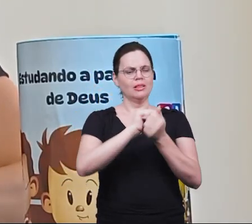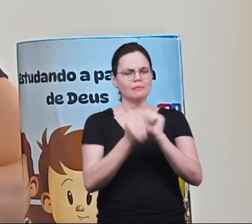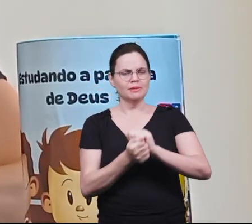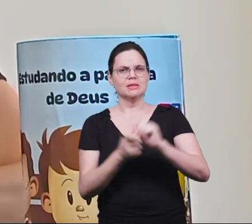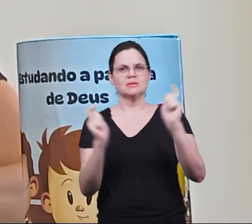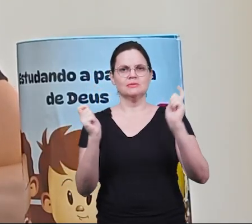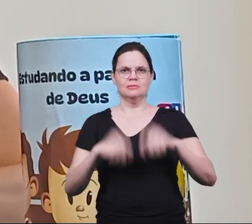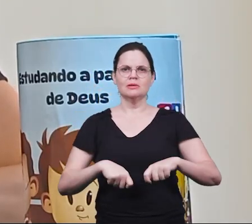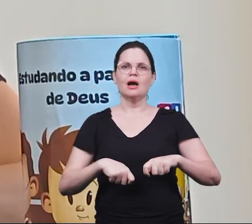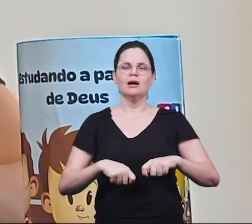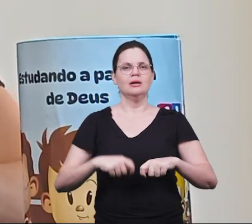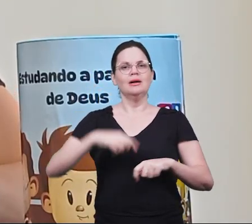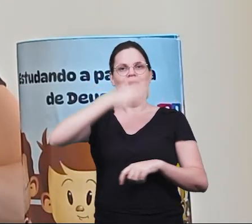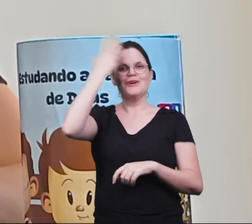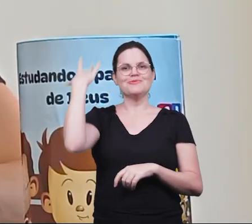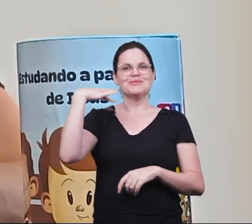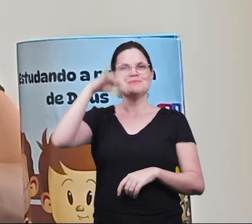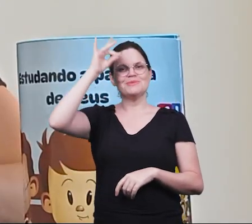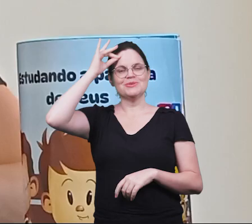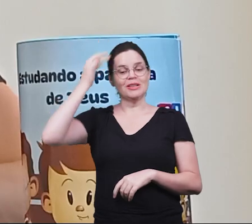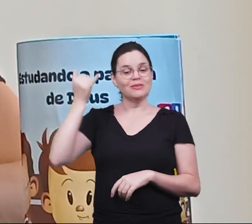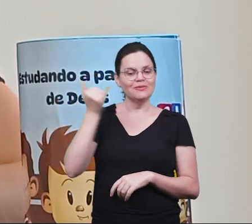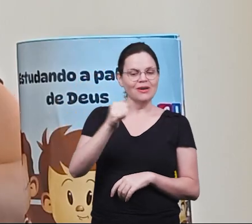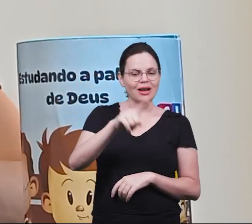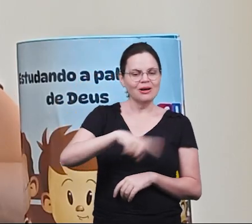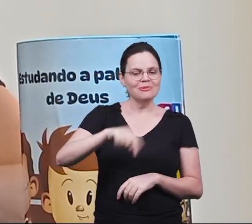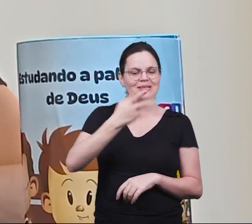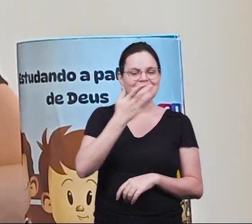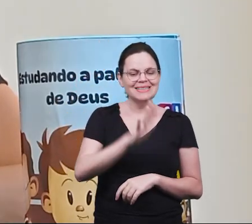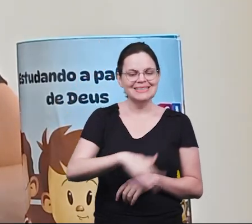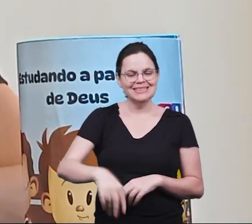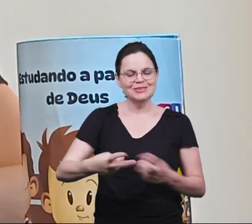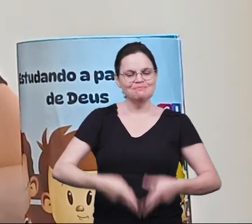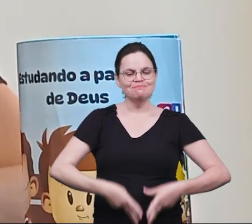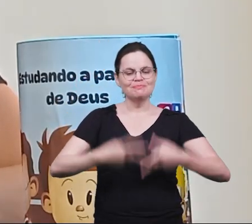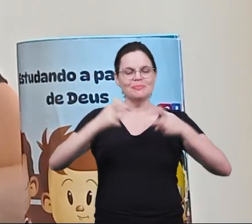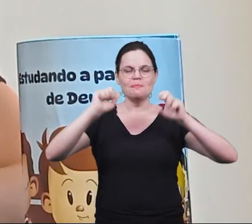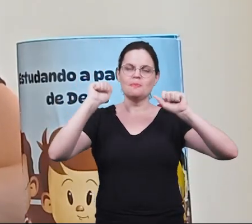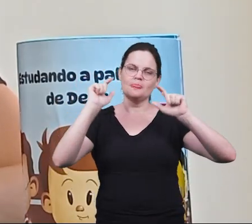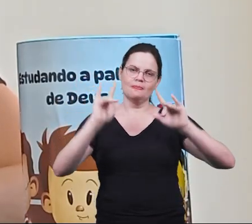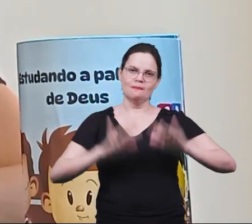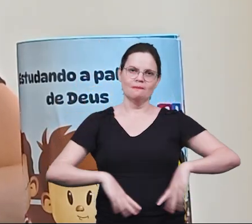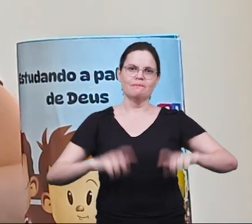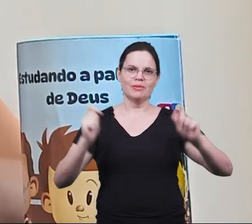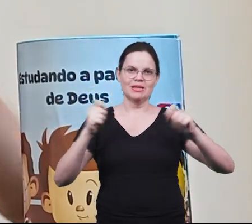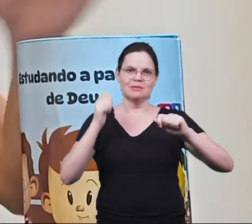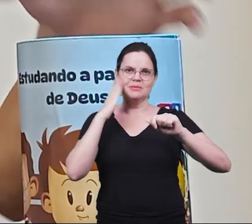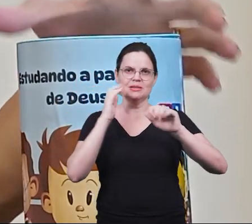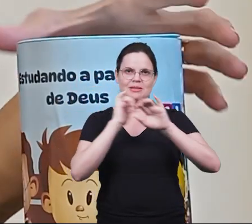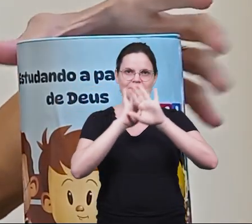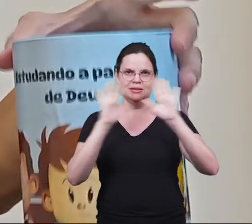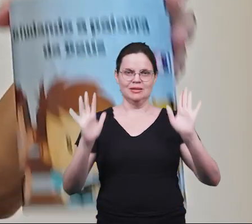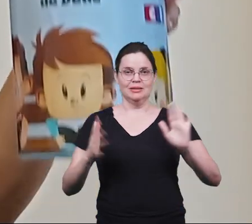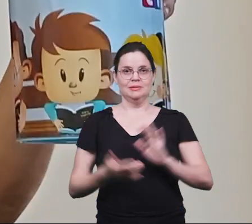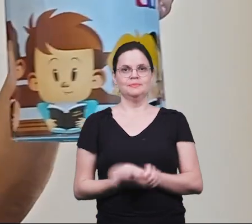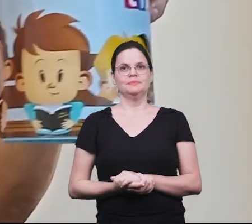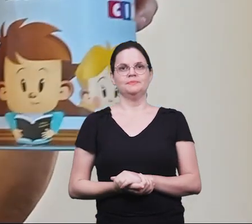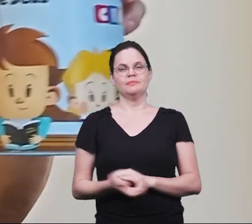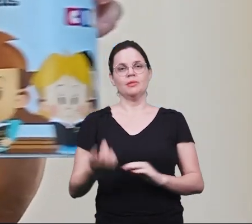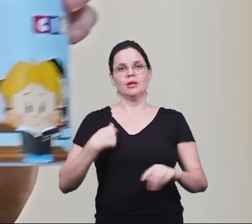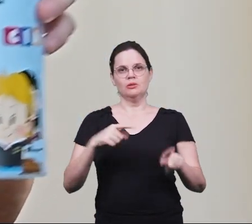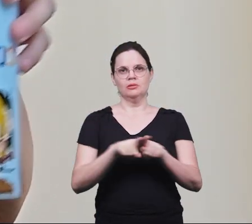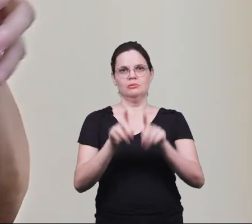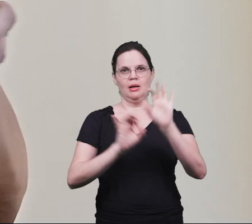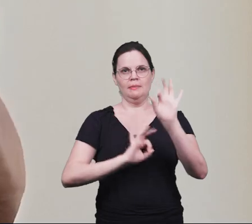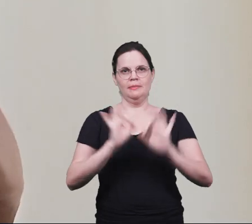flexibilização. O Espírito Santo vai lá e fala com a criança e nós podemos ver isso de maneira muito clara. Eu fiz